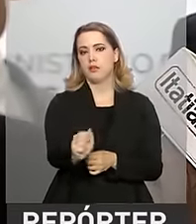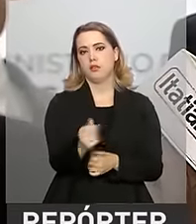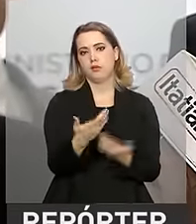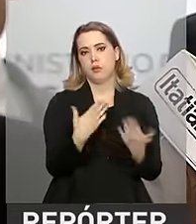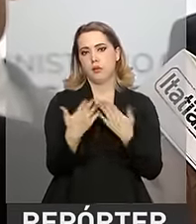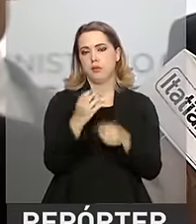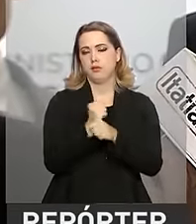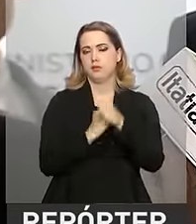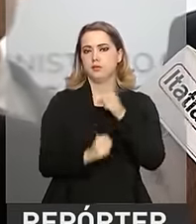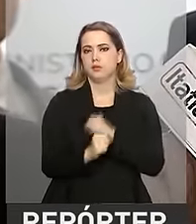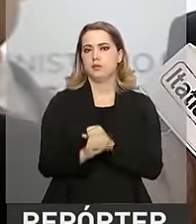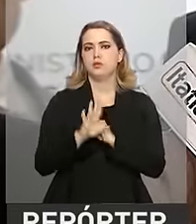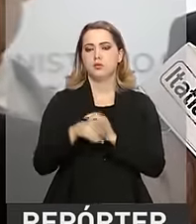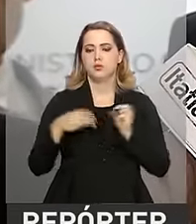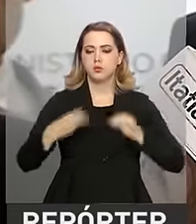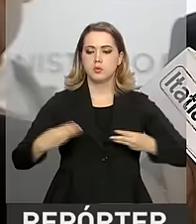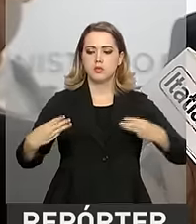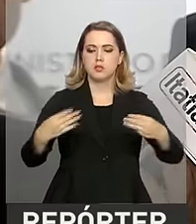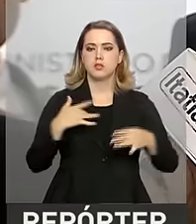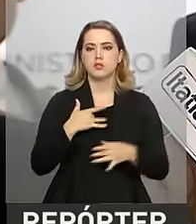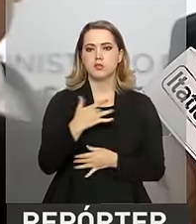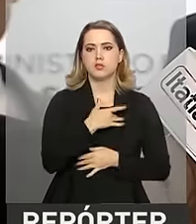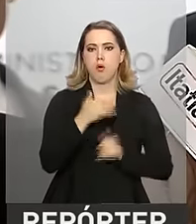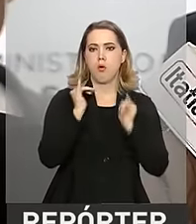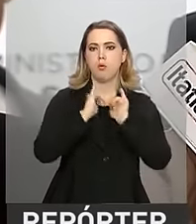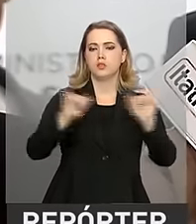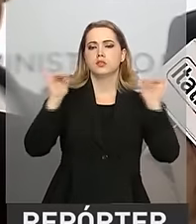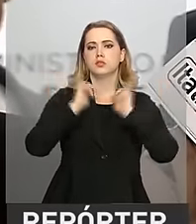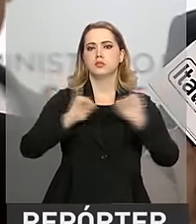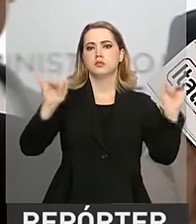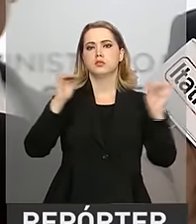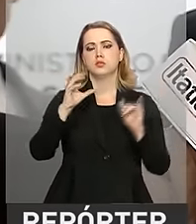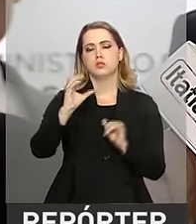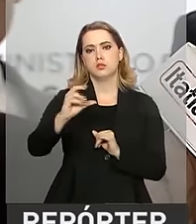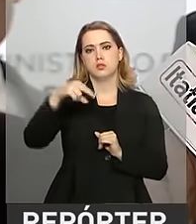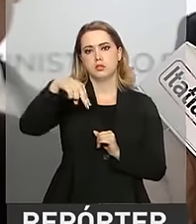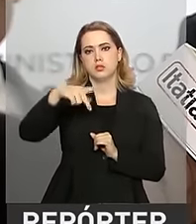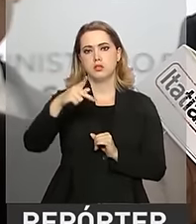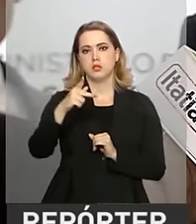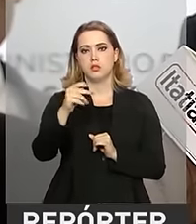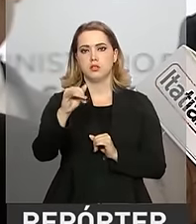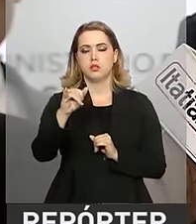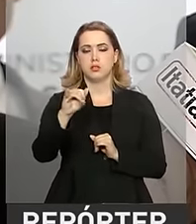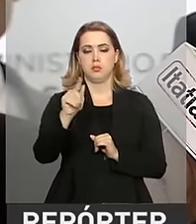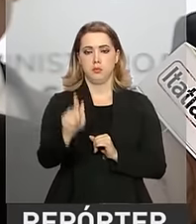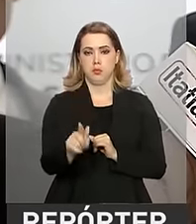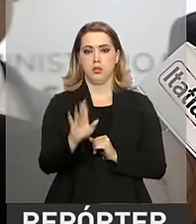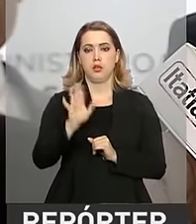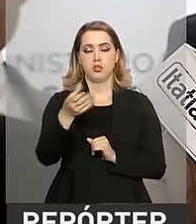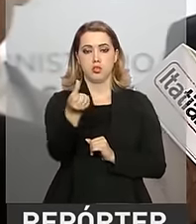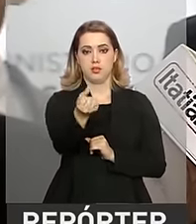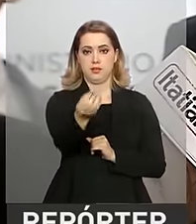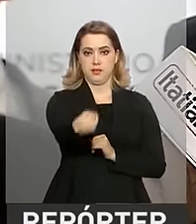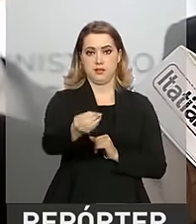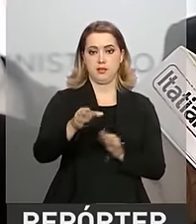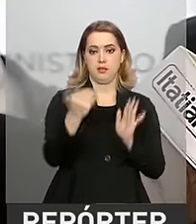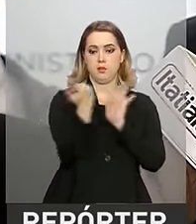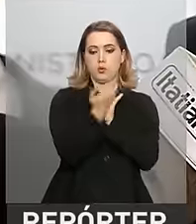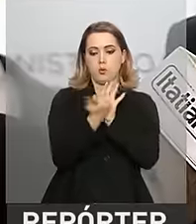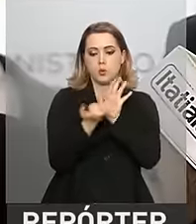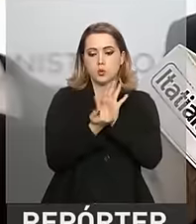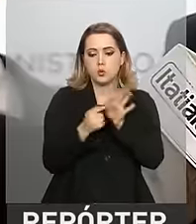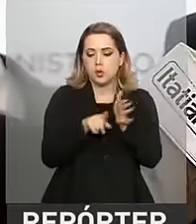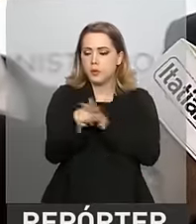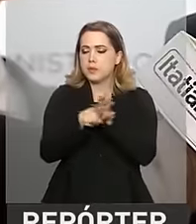o ministério está fazendo publicamos recentemente o CNPQ a seleção de mais de 60 projetos que são financiados de pesquisa de